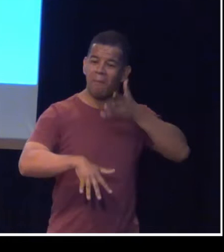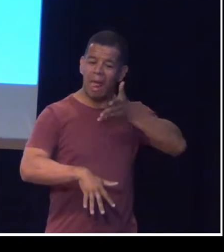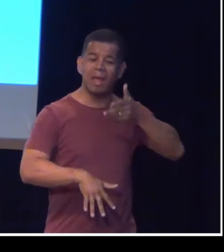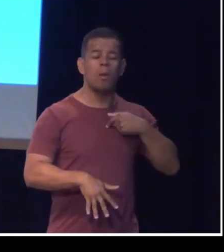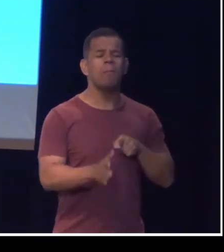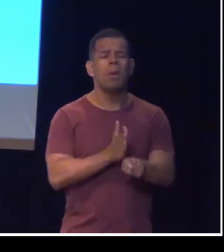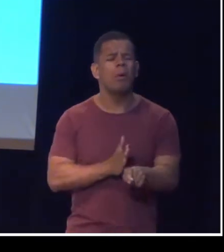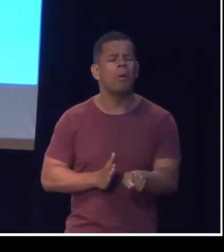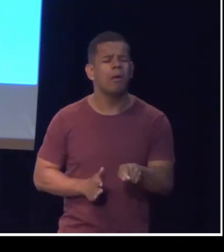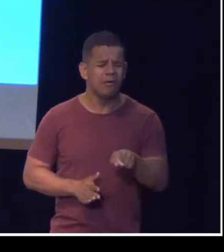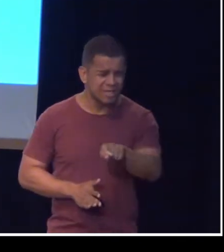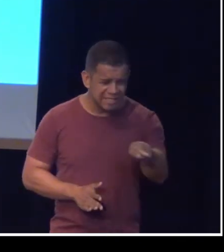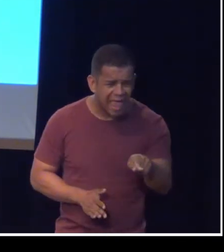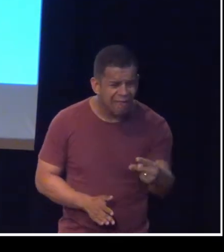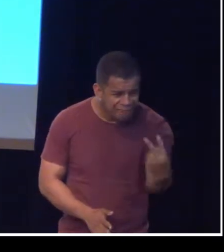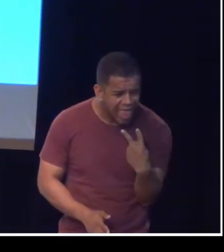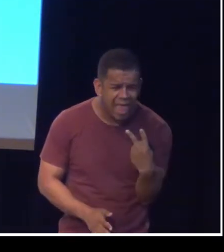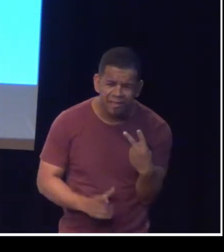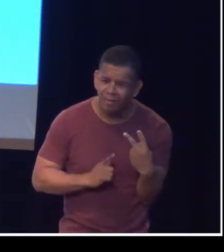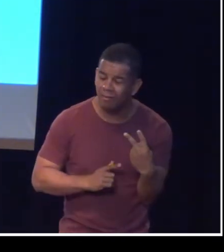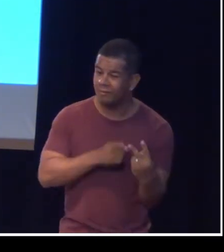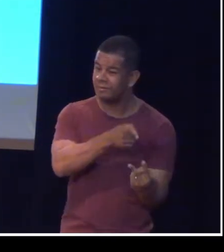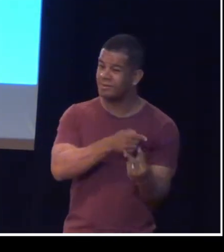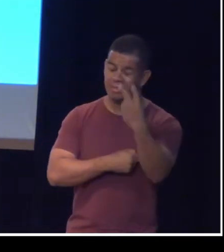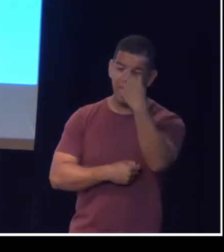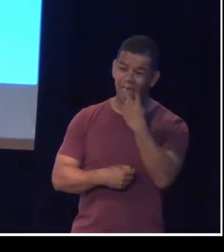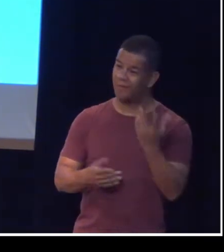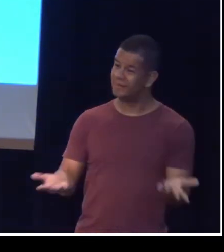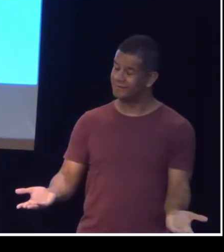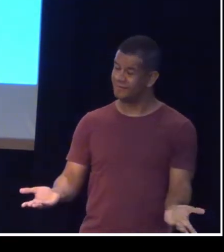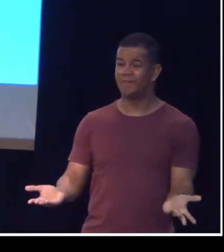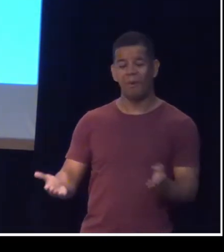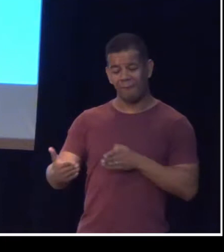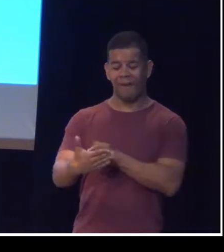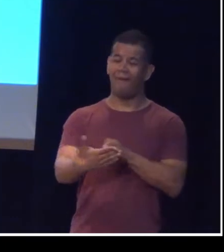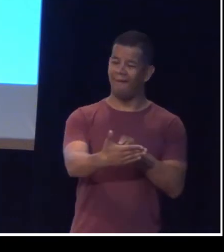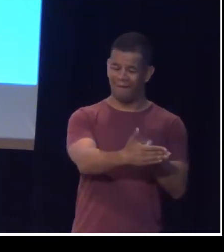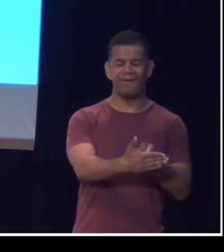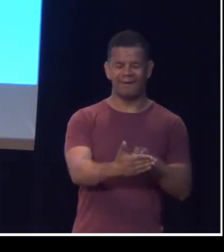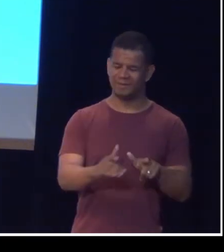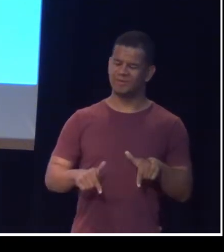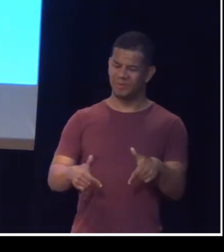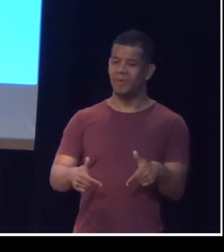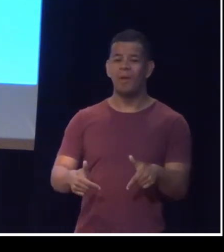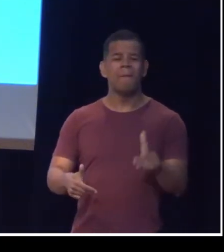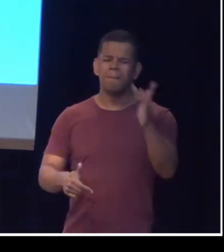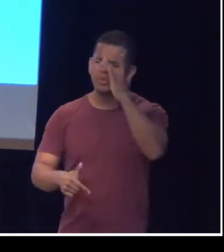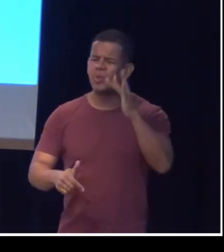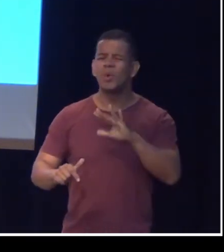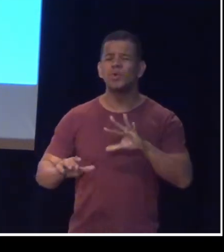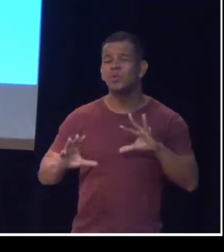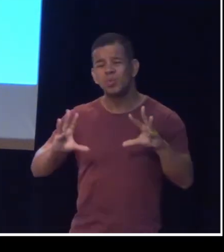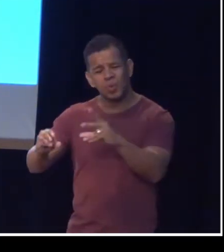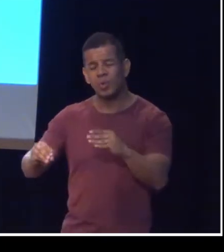Barreira atitudinal de generalização. O que significa isso? Né? Eu coloco as pessoas tudo no mesmo pote. Né? Eu vou dizer que, se